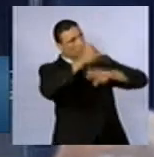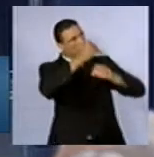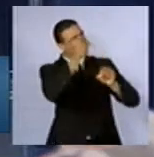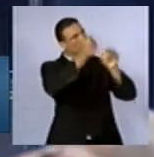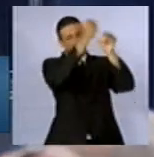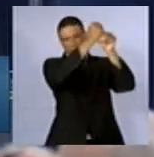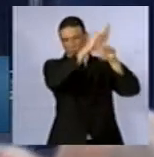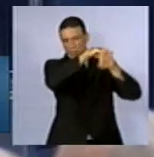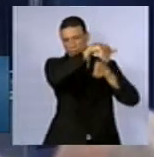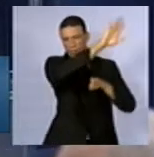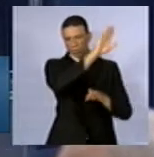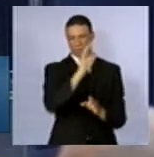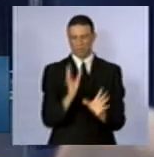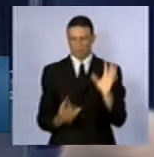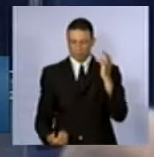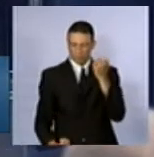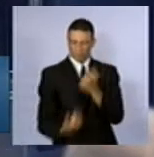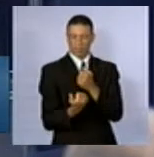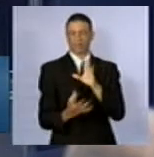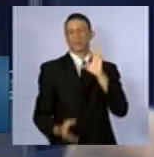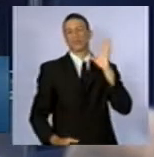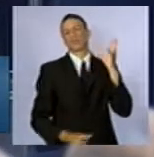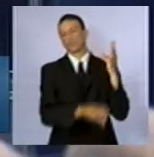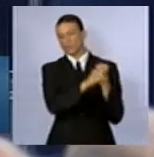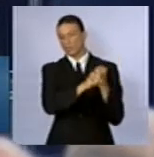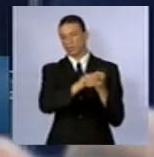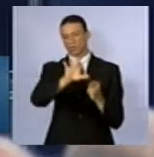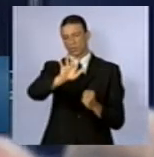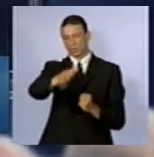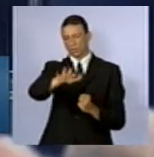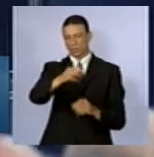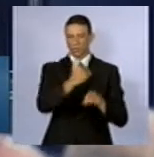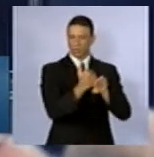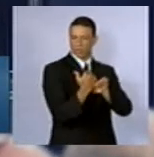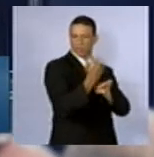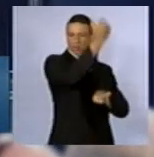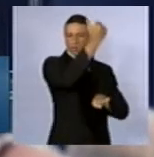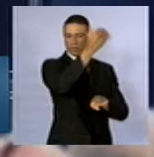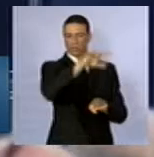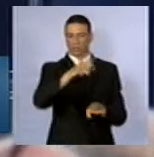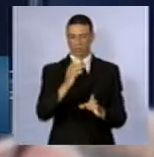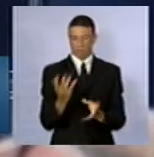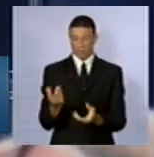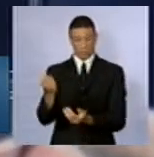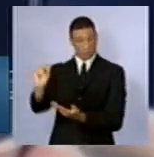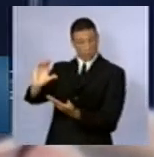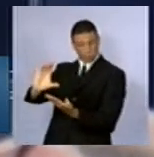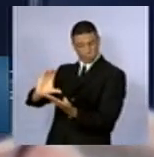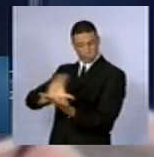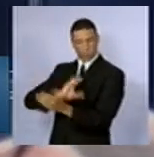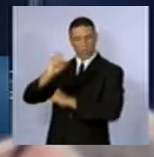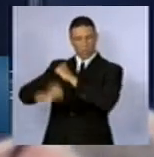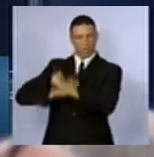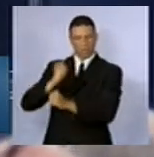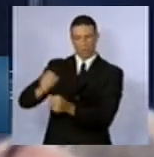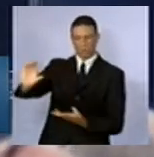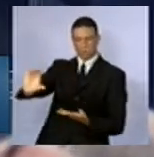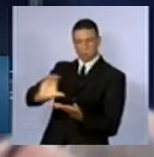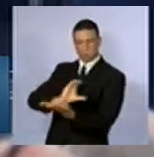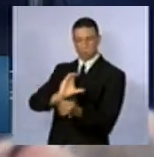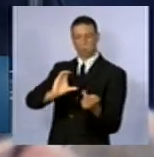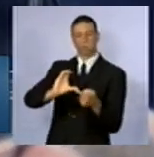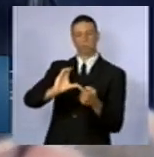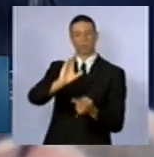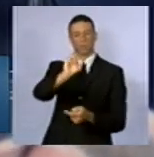representaria uma um uma quantidade de receita an pras transmissoras da ordem de